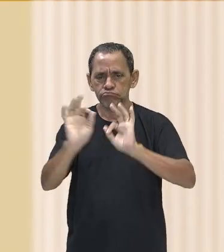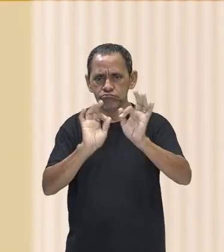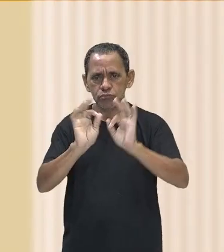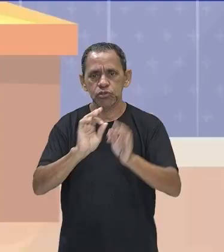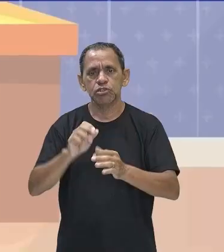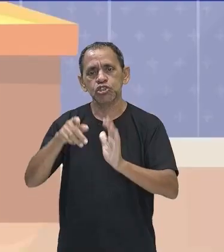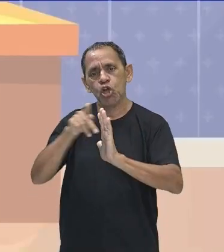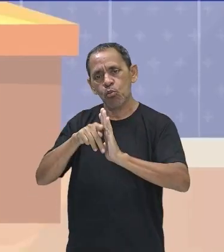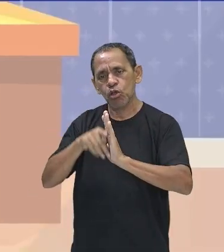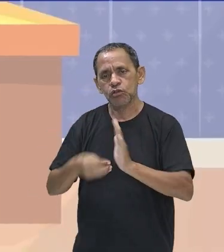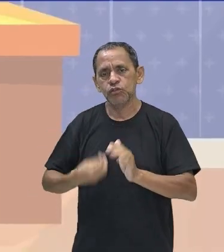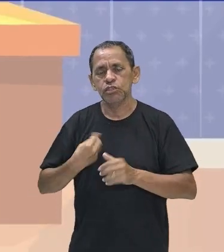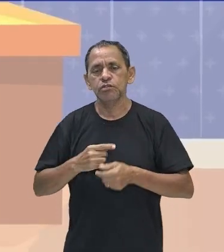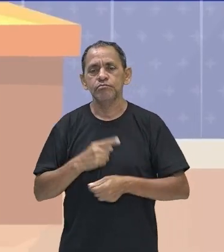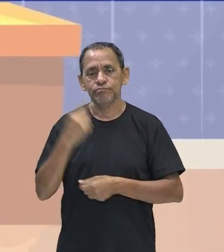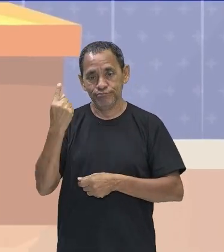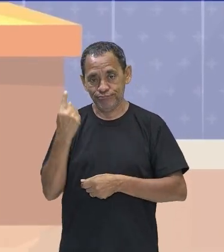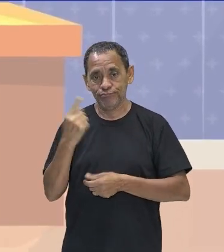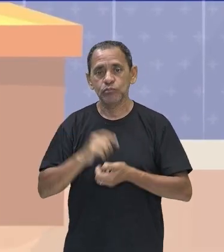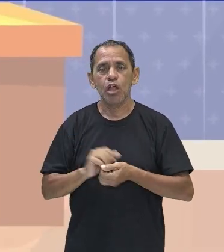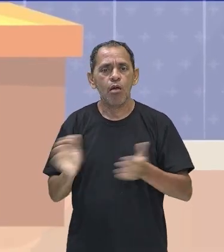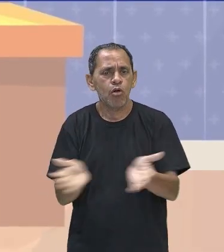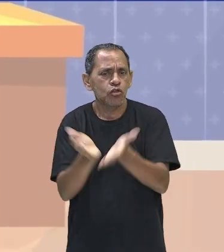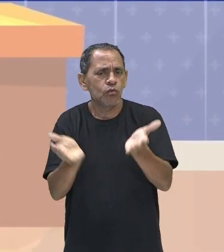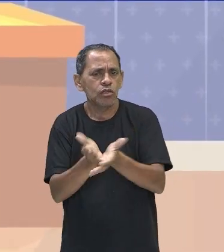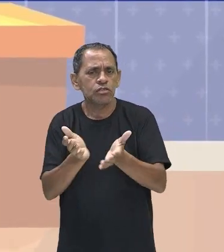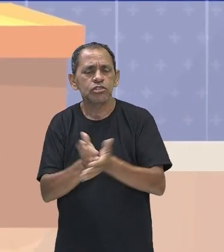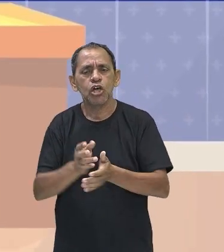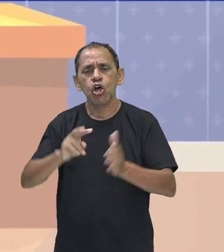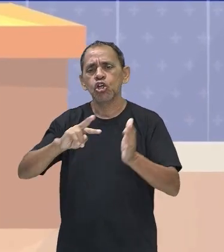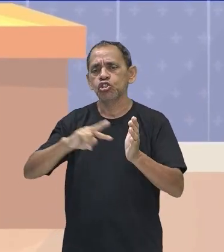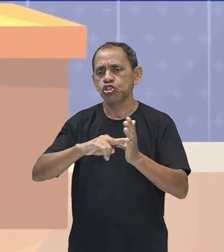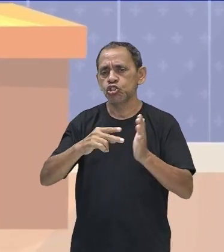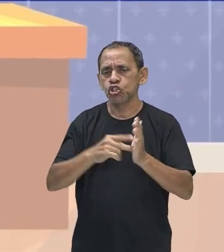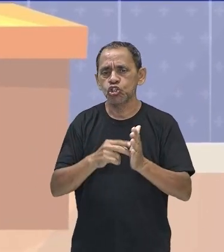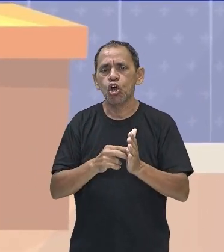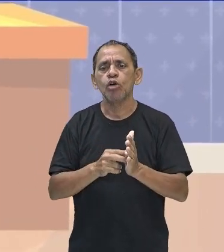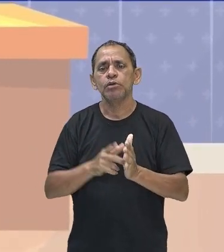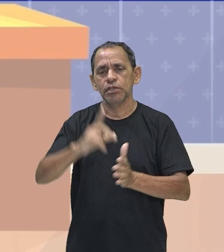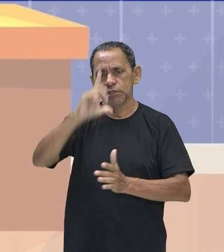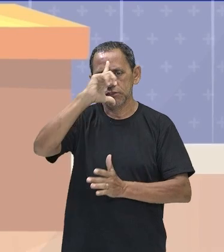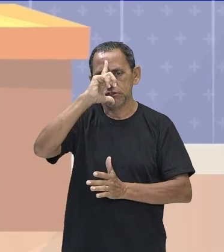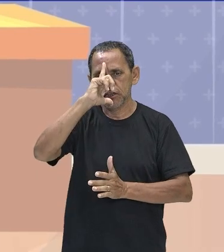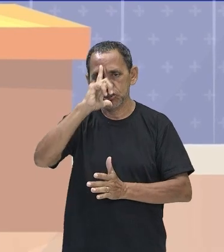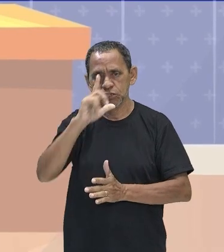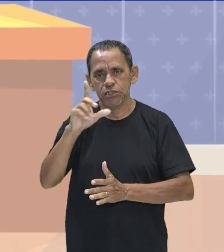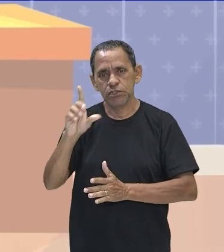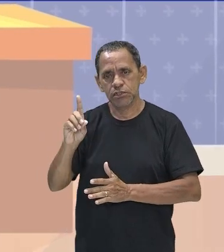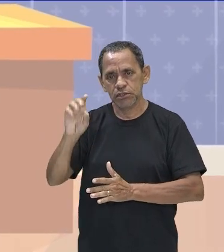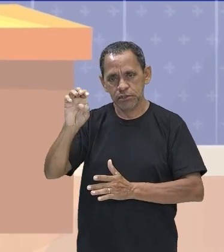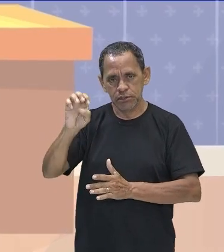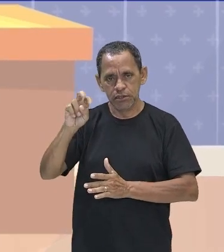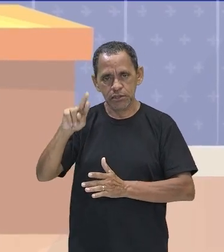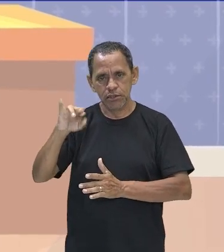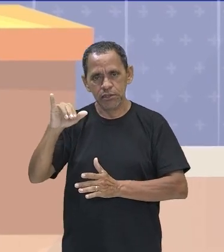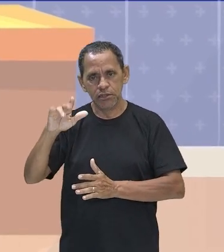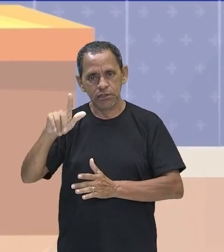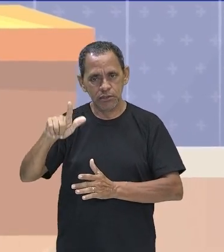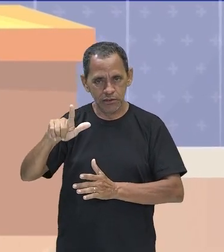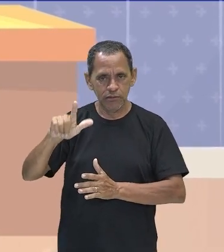só. Motivação deriva da palavra motivo, que vem do latim e significa